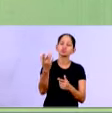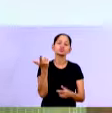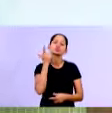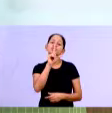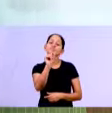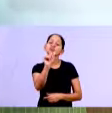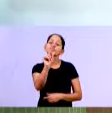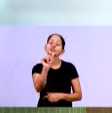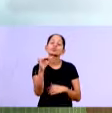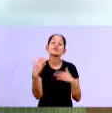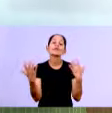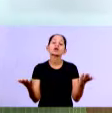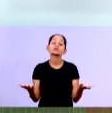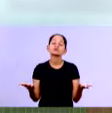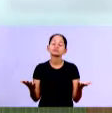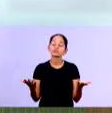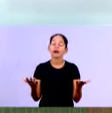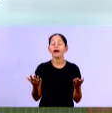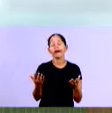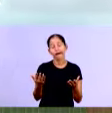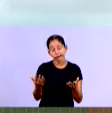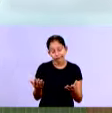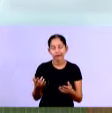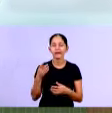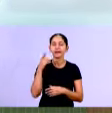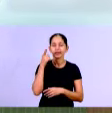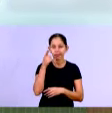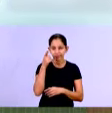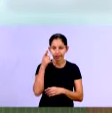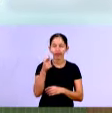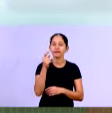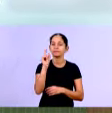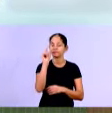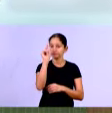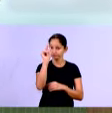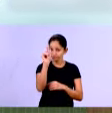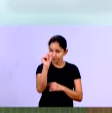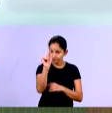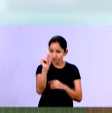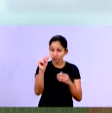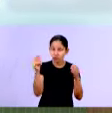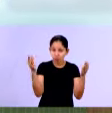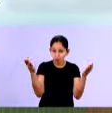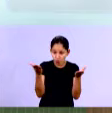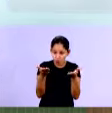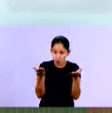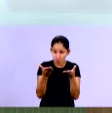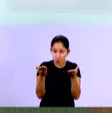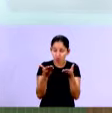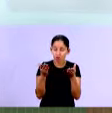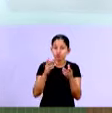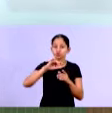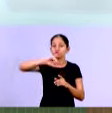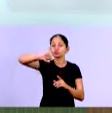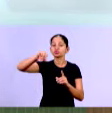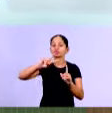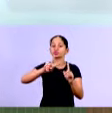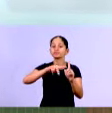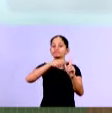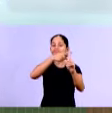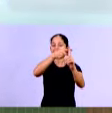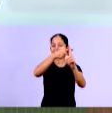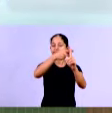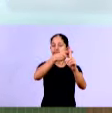esse exemplo que nós acabamos de trabalhar. O valor presente era 300. Os juros foi de